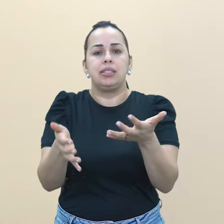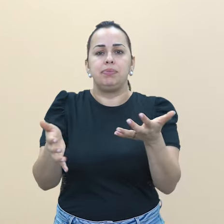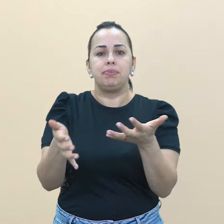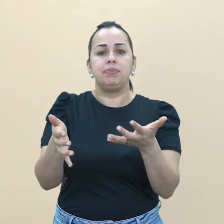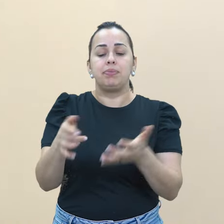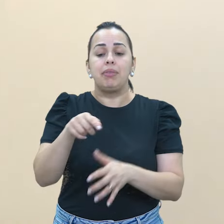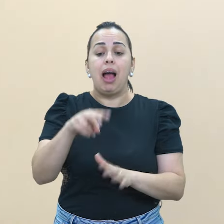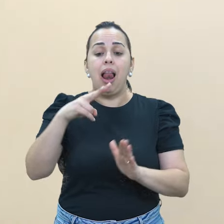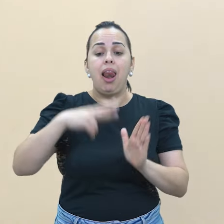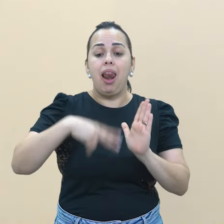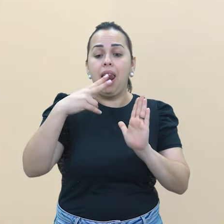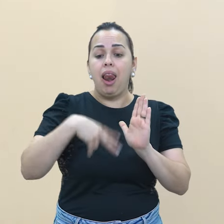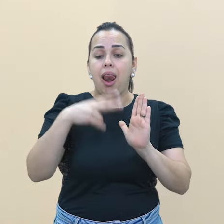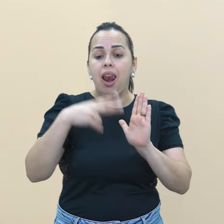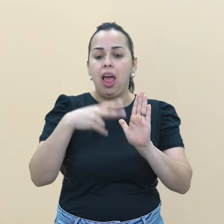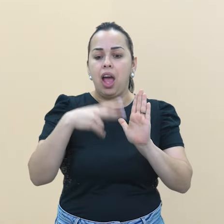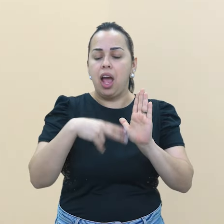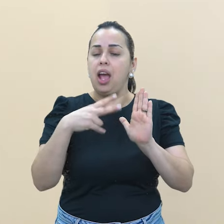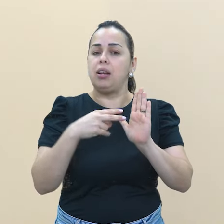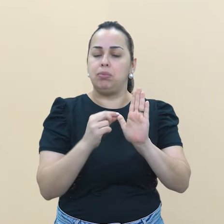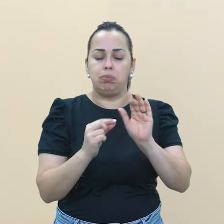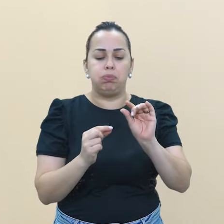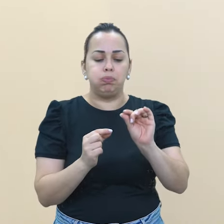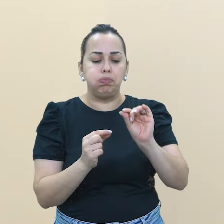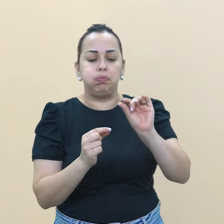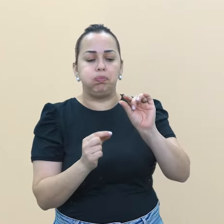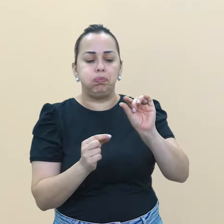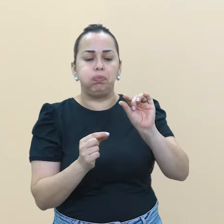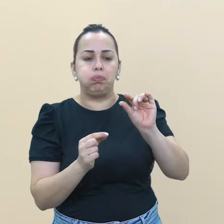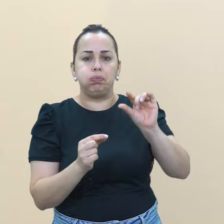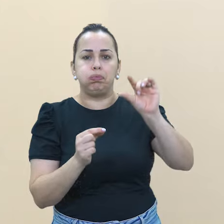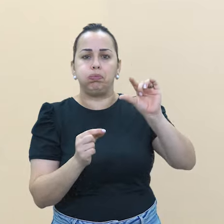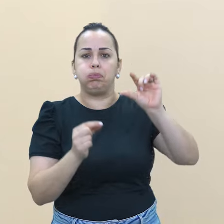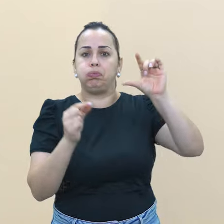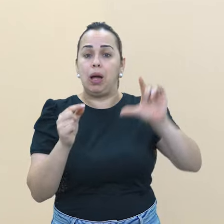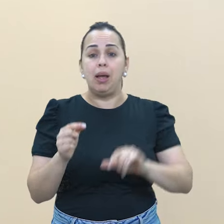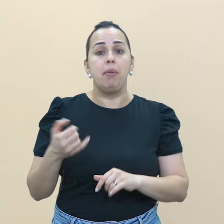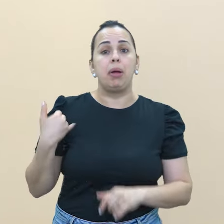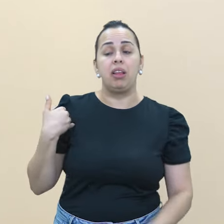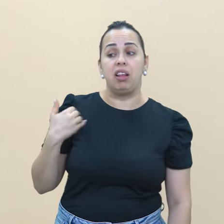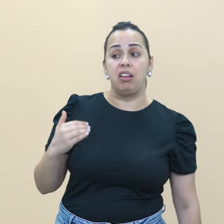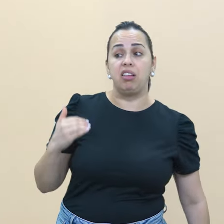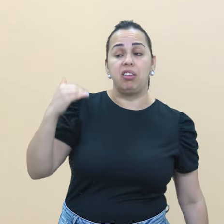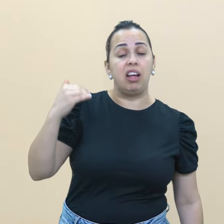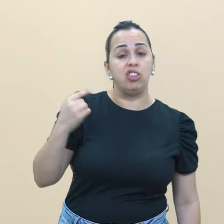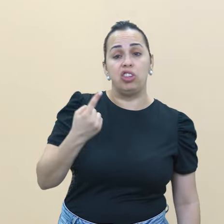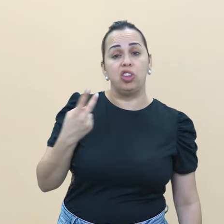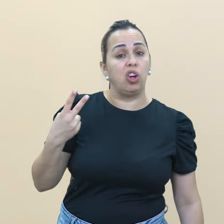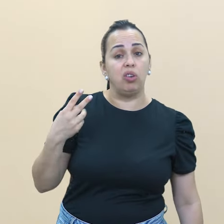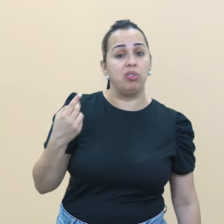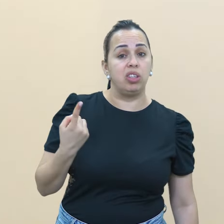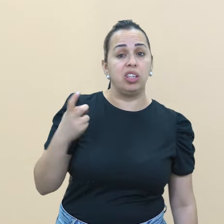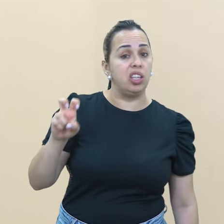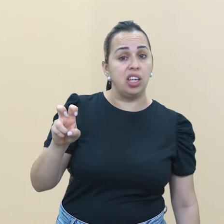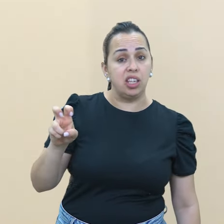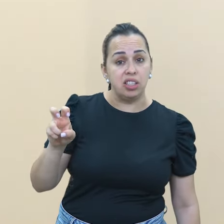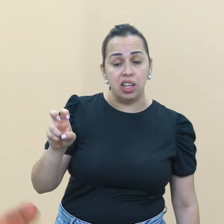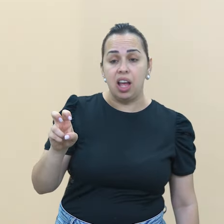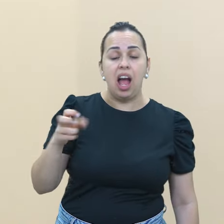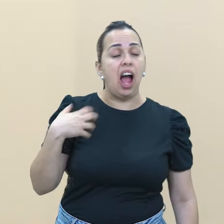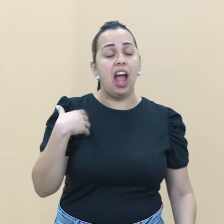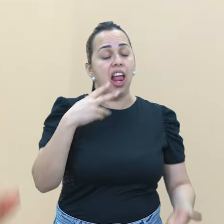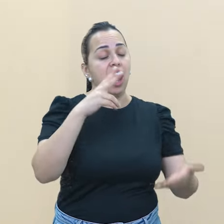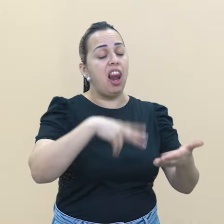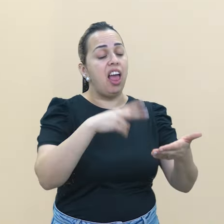E a gente precisa ir incentivando essas crianças a lerem livros cada vez maiores. Senão, essas crianças vão chegar